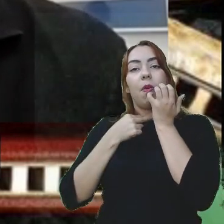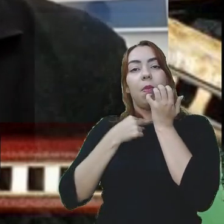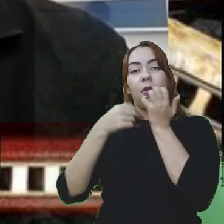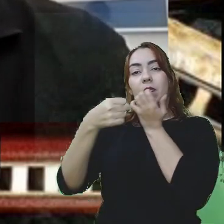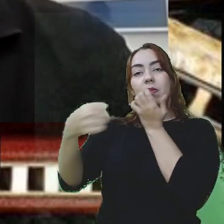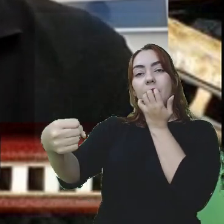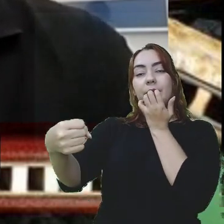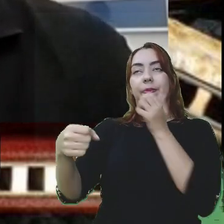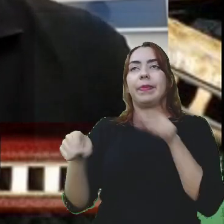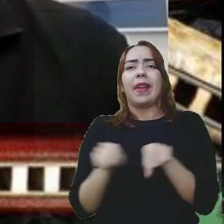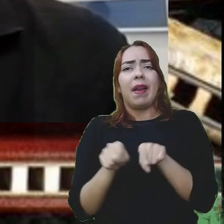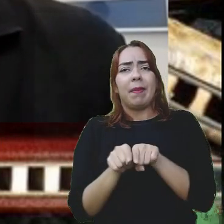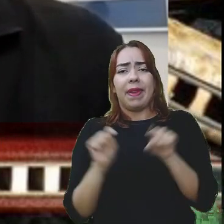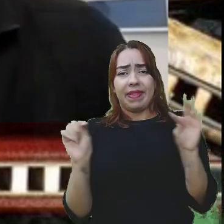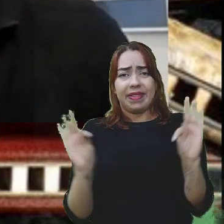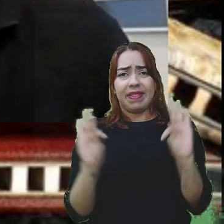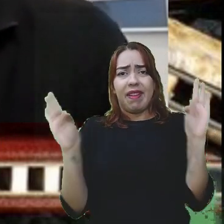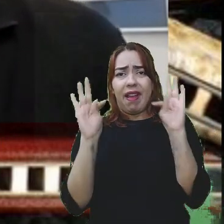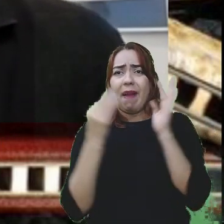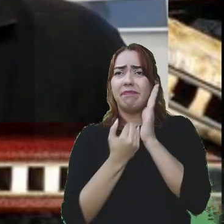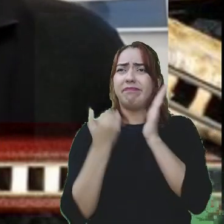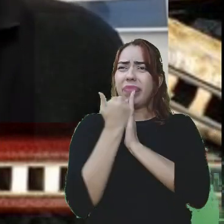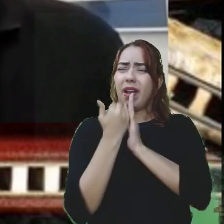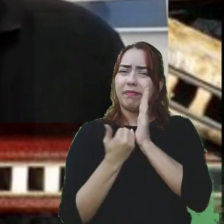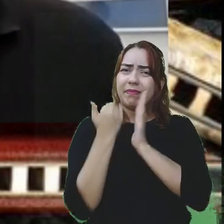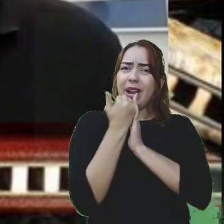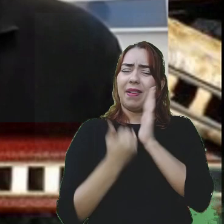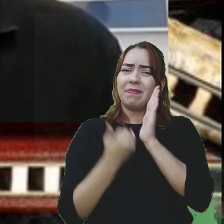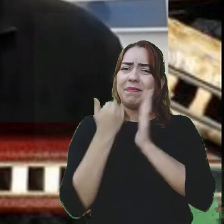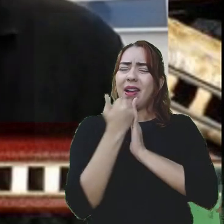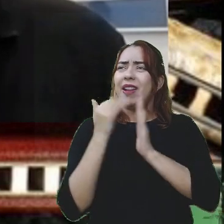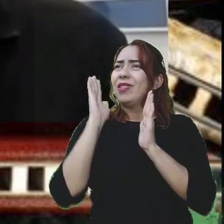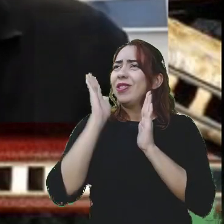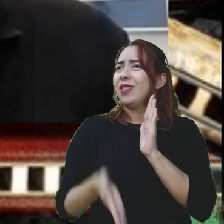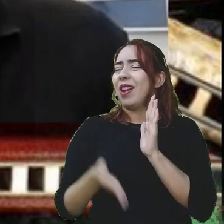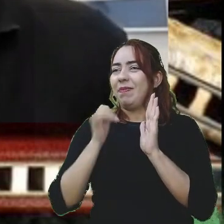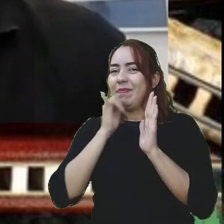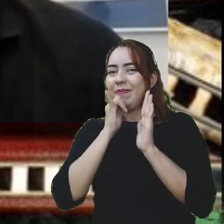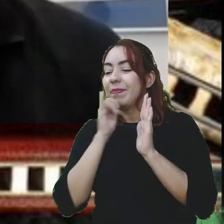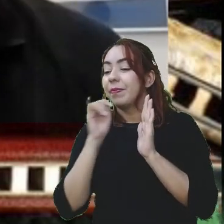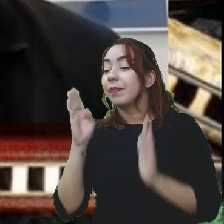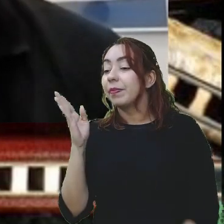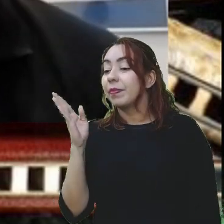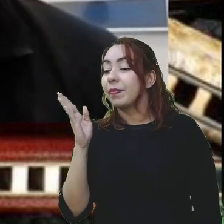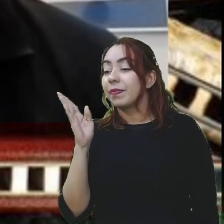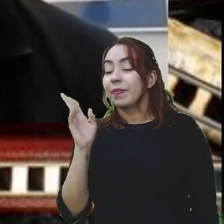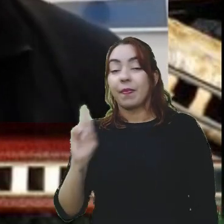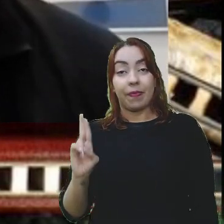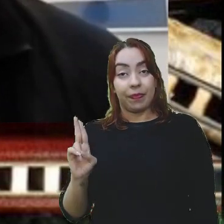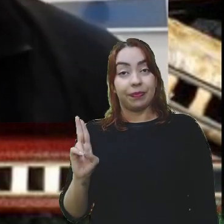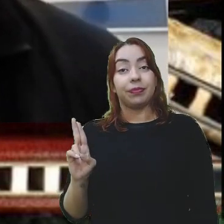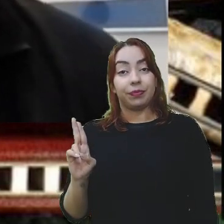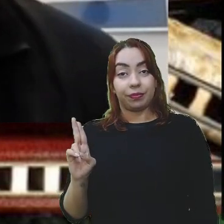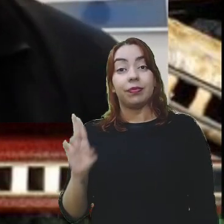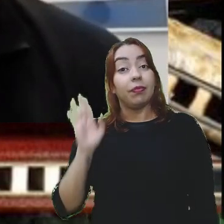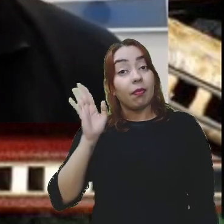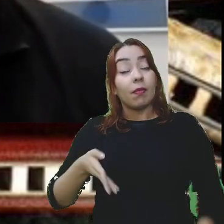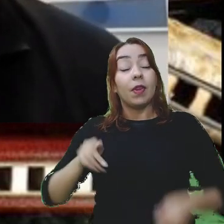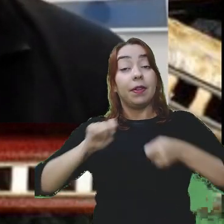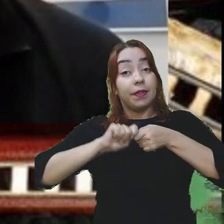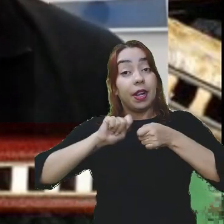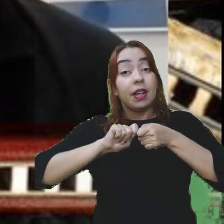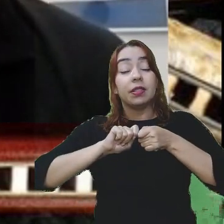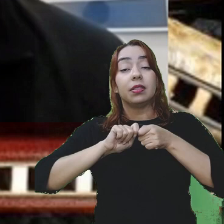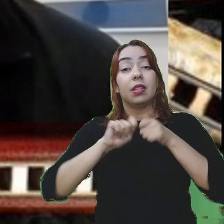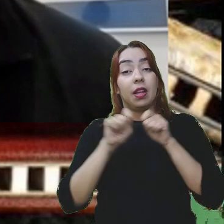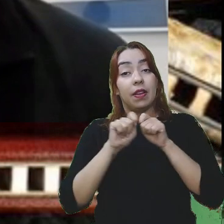gaitas eletrônicas e tal, com um bocado de recursos, essas que o Brenda tem feito também. Então, e eles finalmente